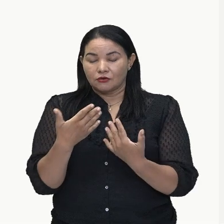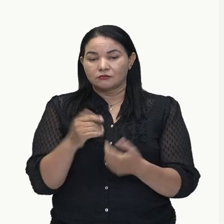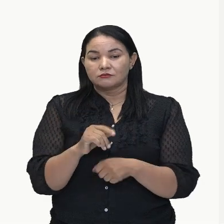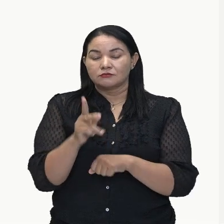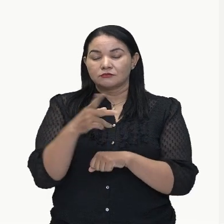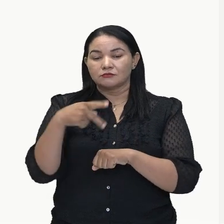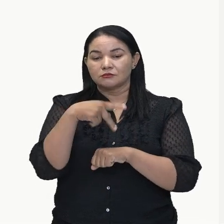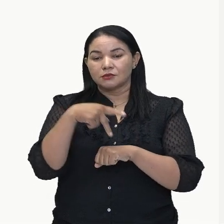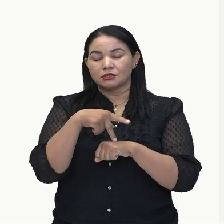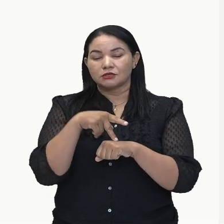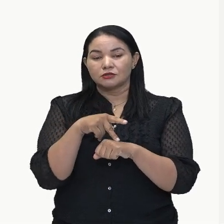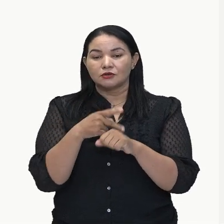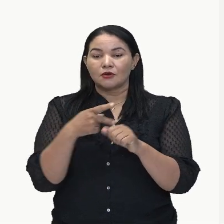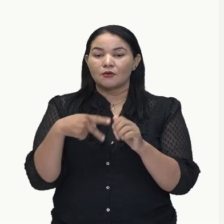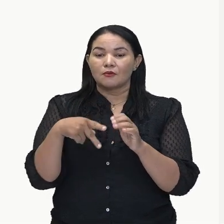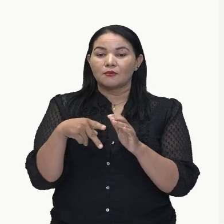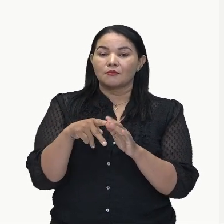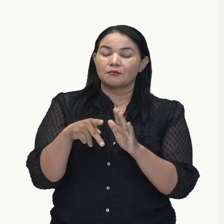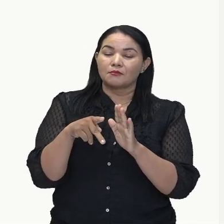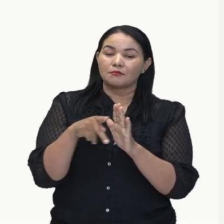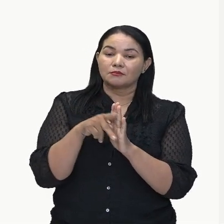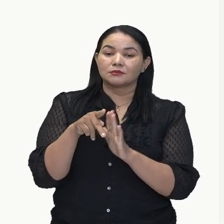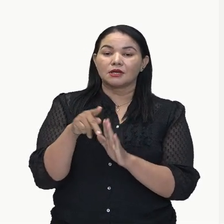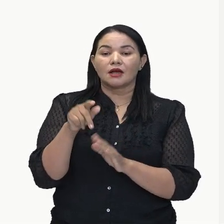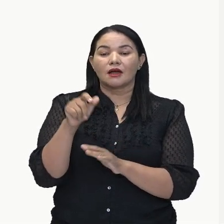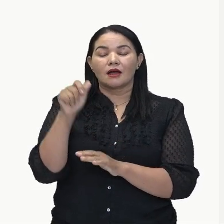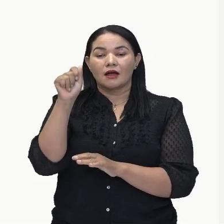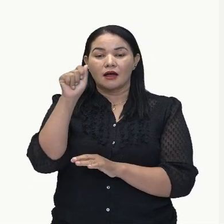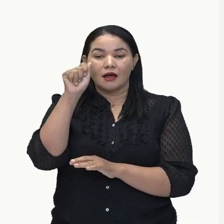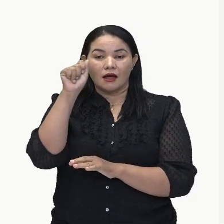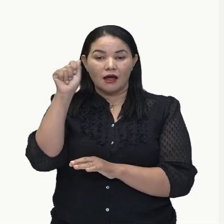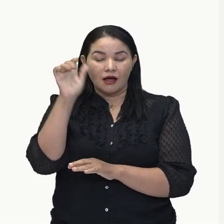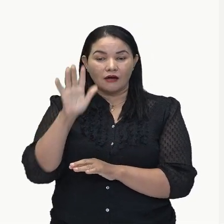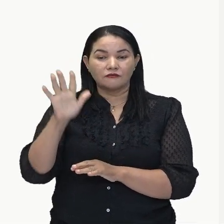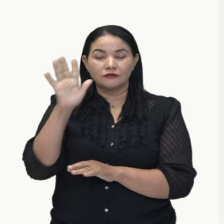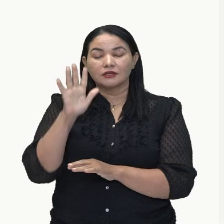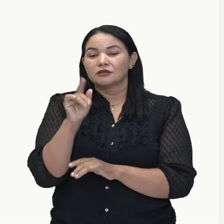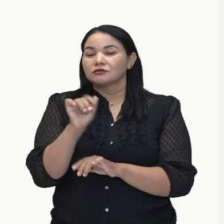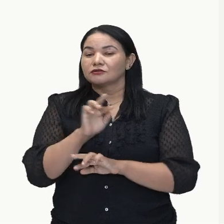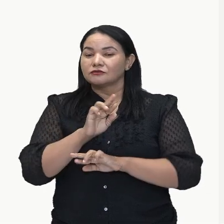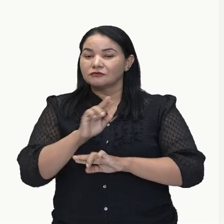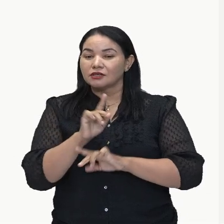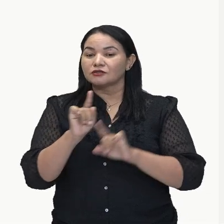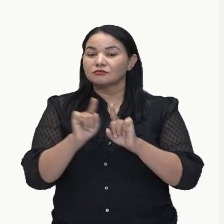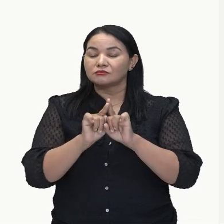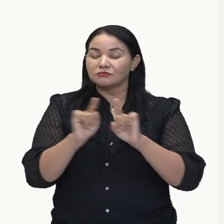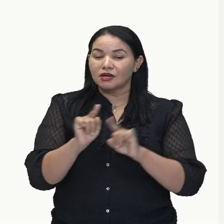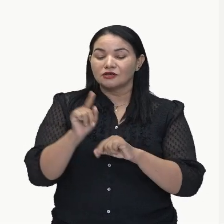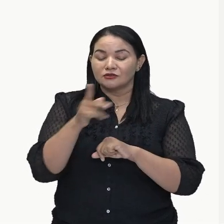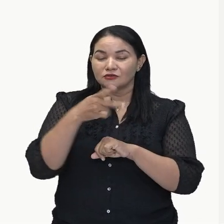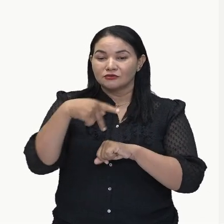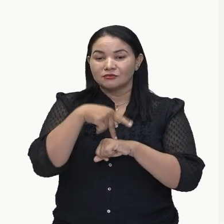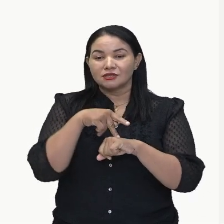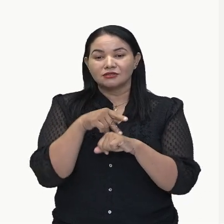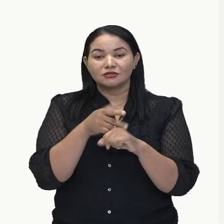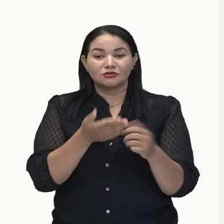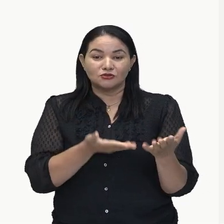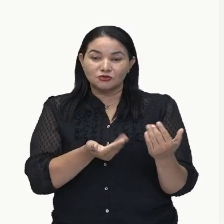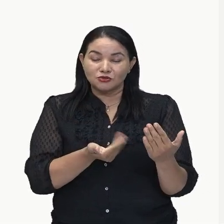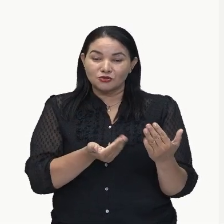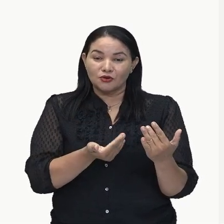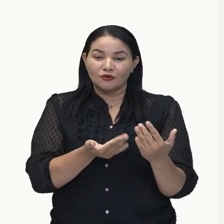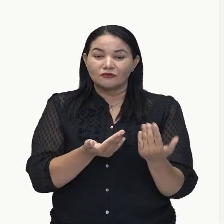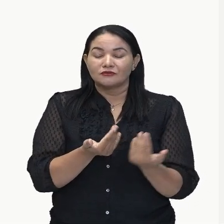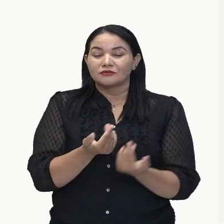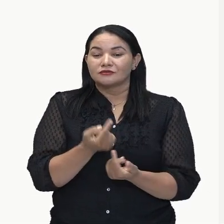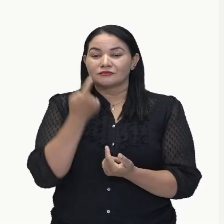é africano, porém, o país, ele acaba sendo o mais jovem do mundo, que vai ser